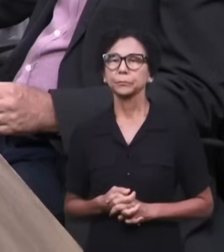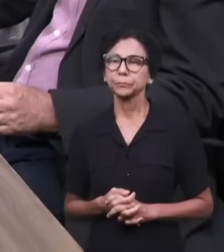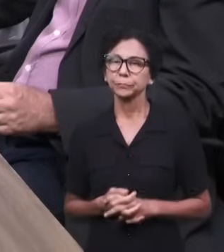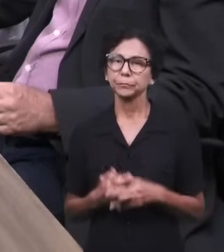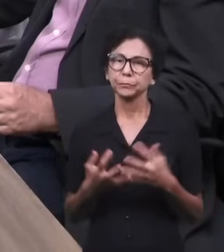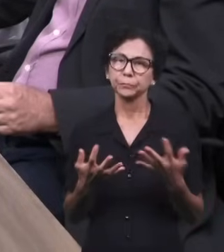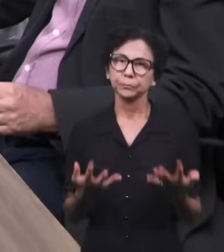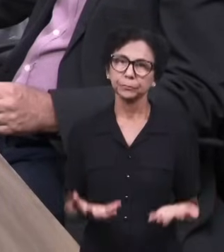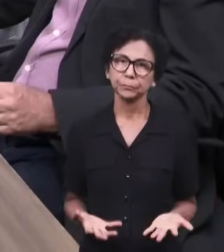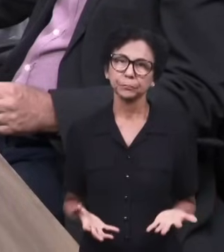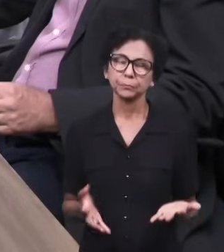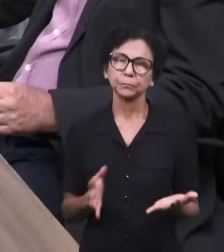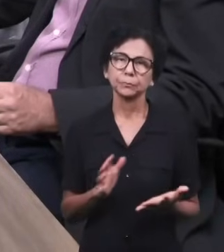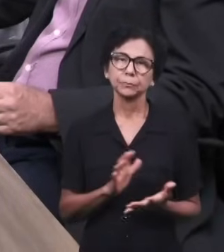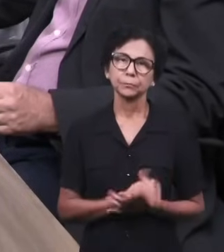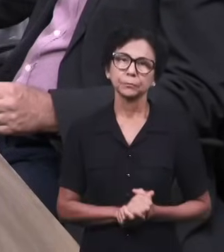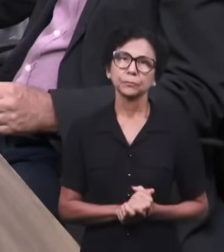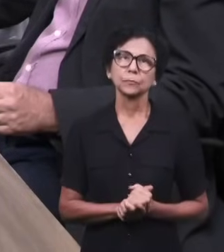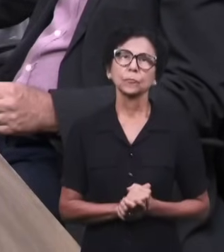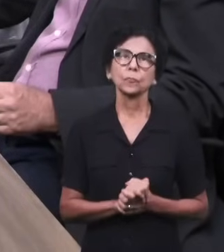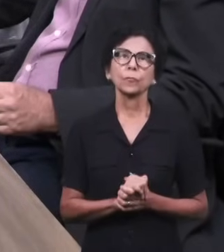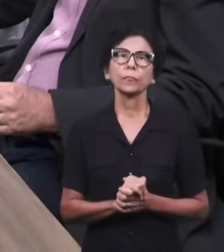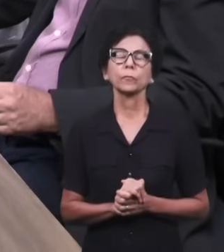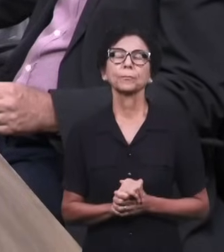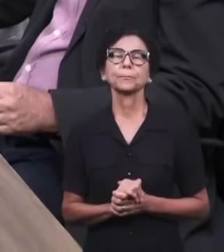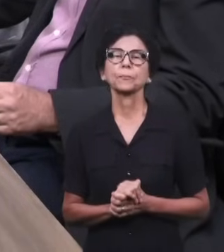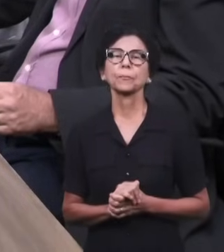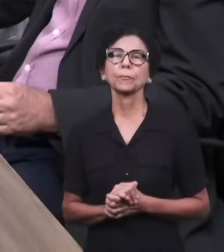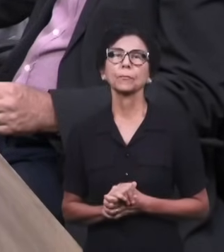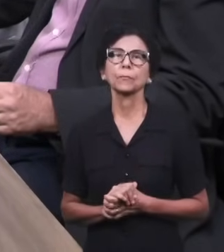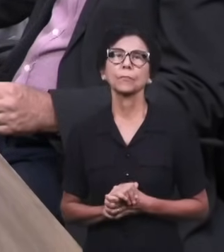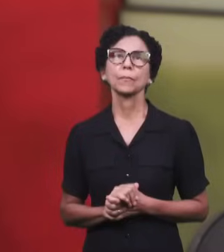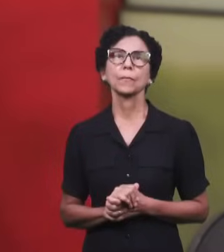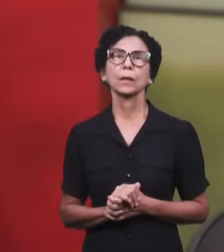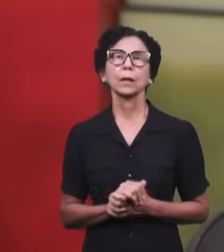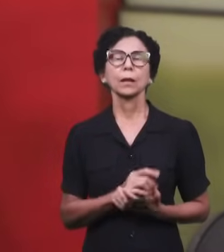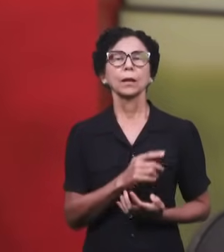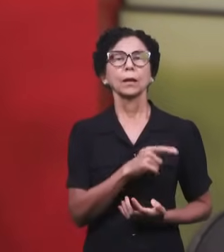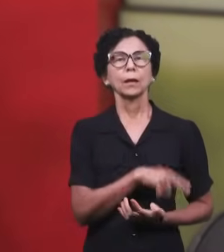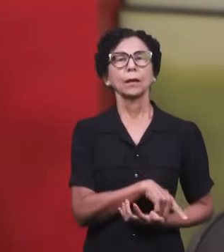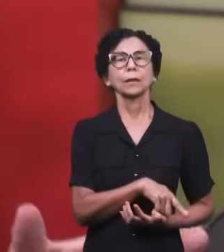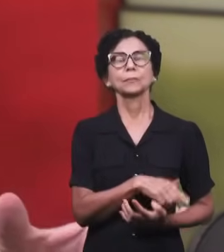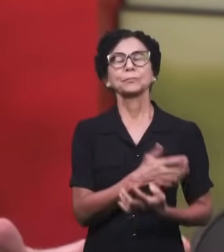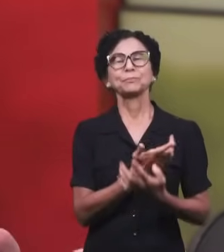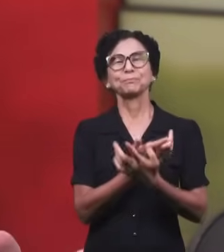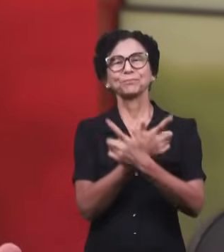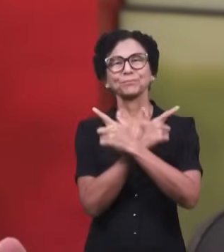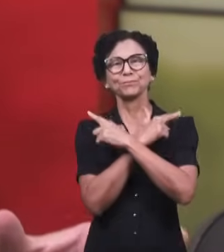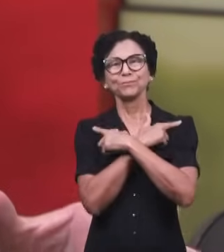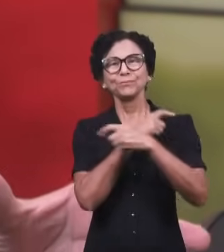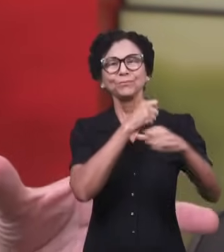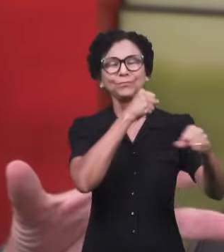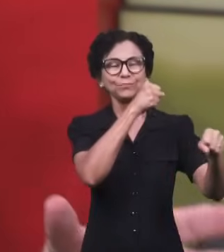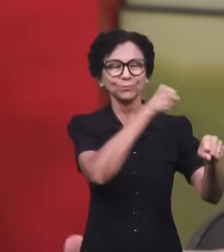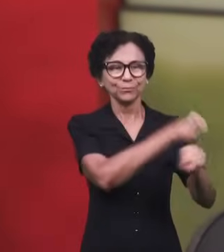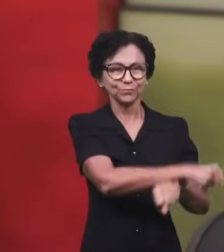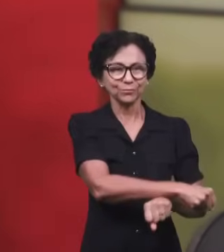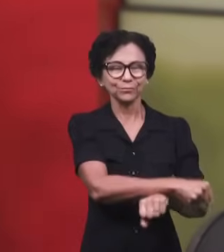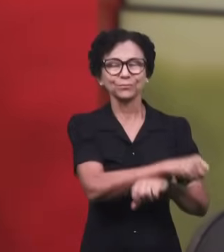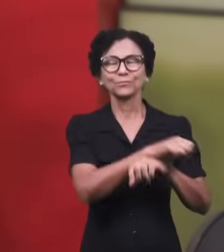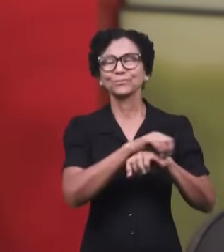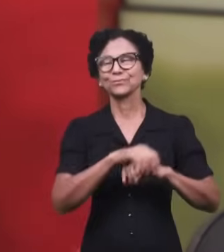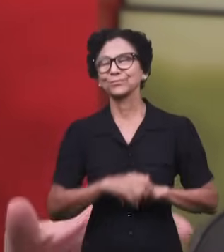os 318, né? E foram resgatar. Em Sodoma e Gomorra, a figura do intercessor: Senhor, se eu tiver 40, se